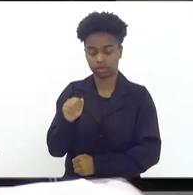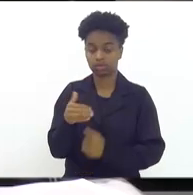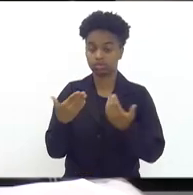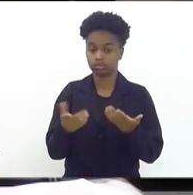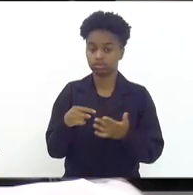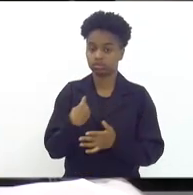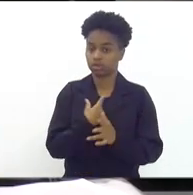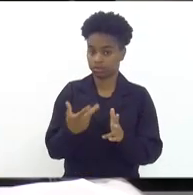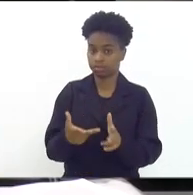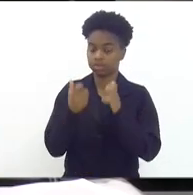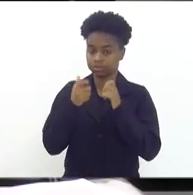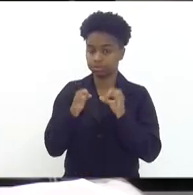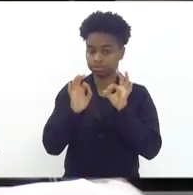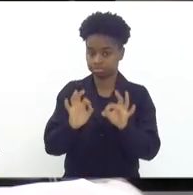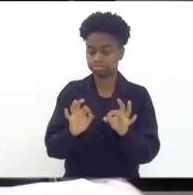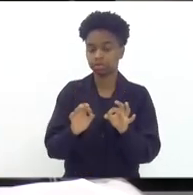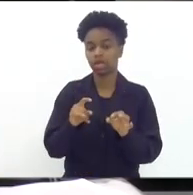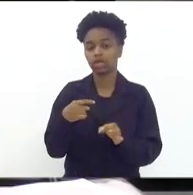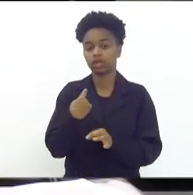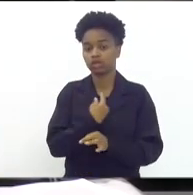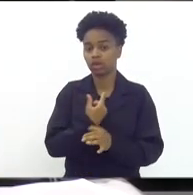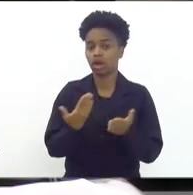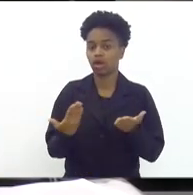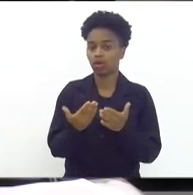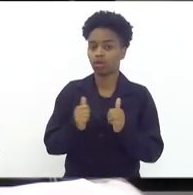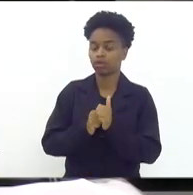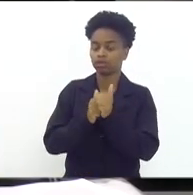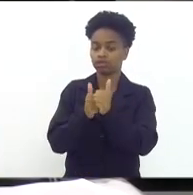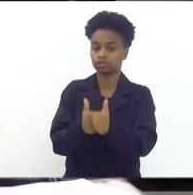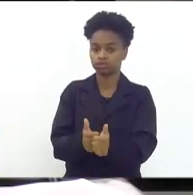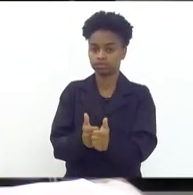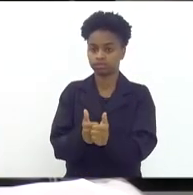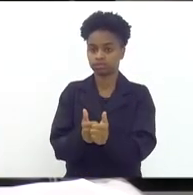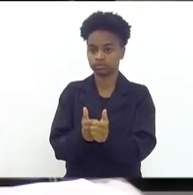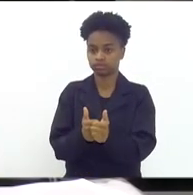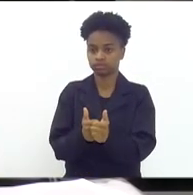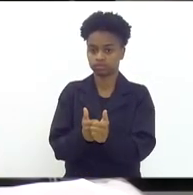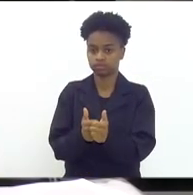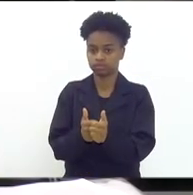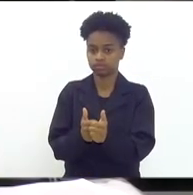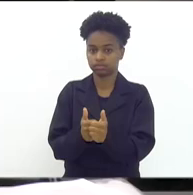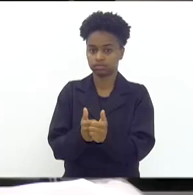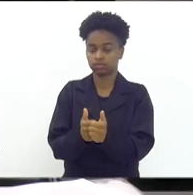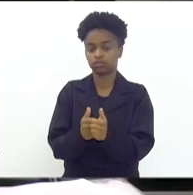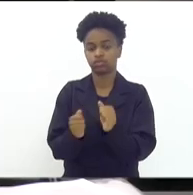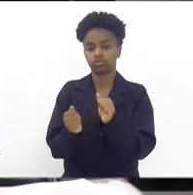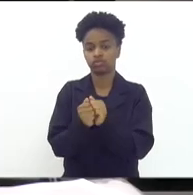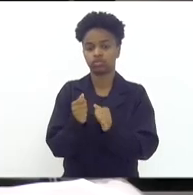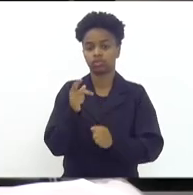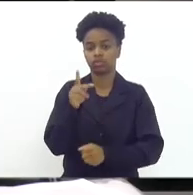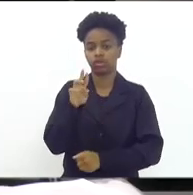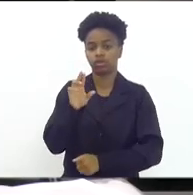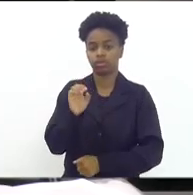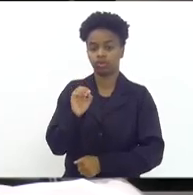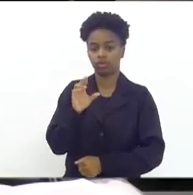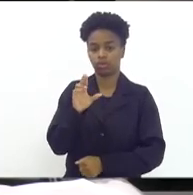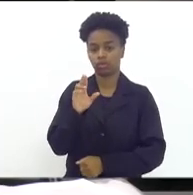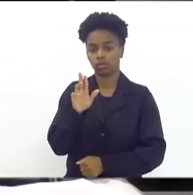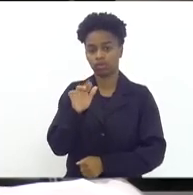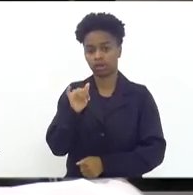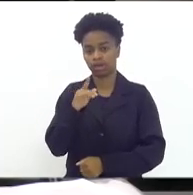era pertinente e nós estamos fazendo um acompanhamento direto com a Procuradoria da cobrança da dívida ativa